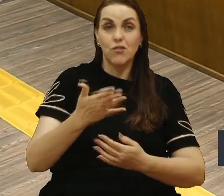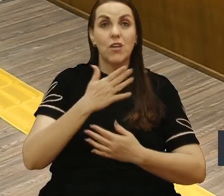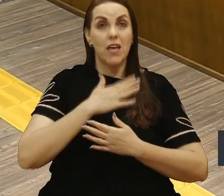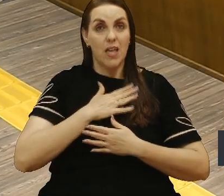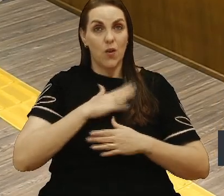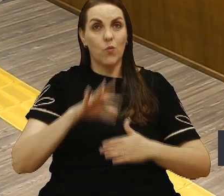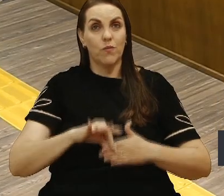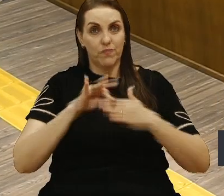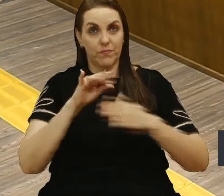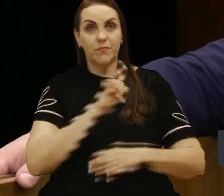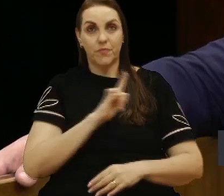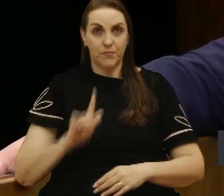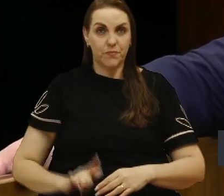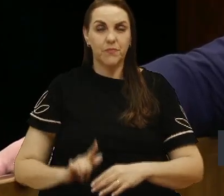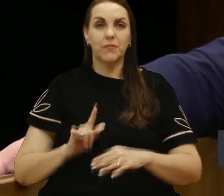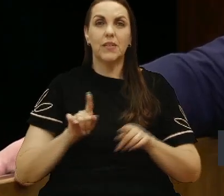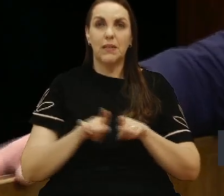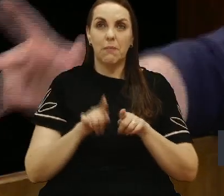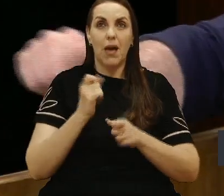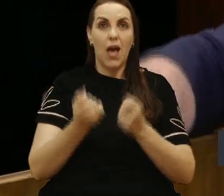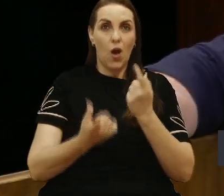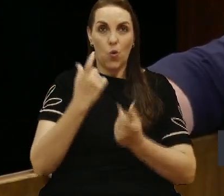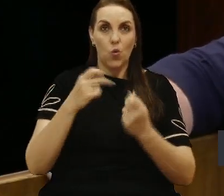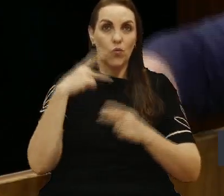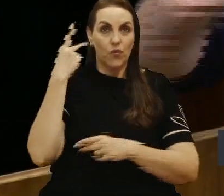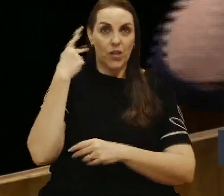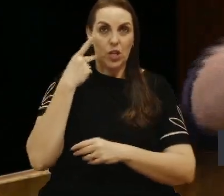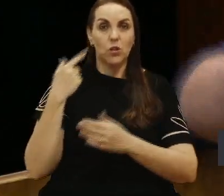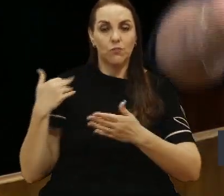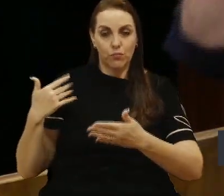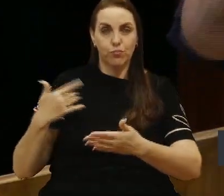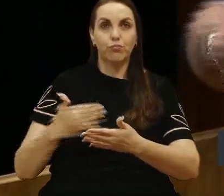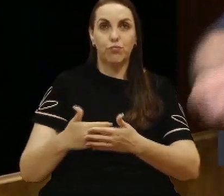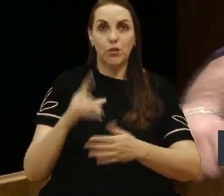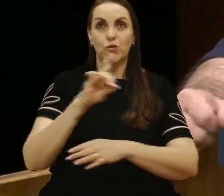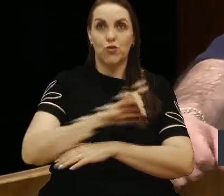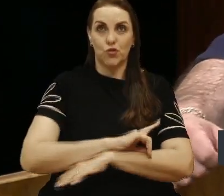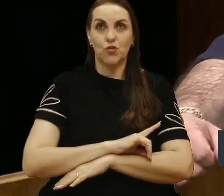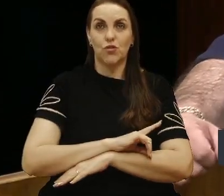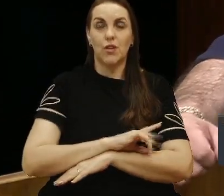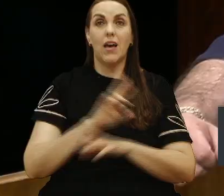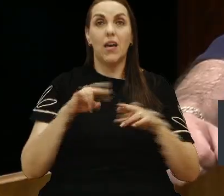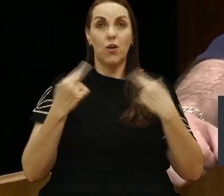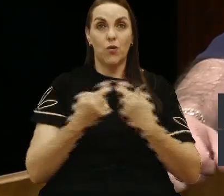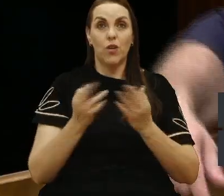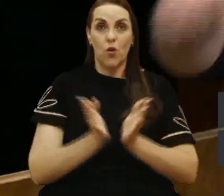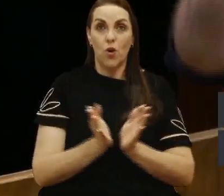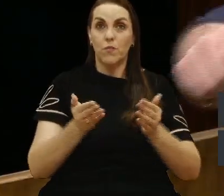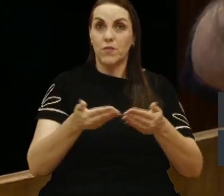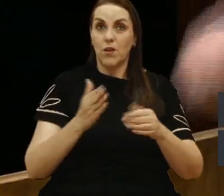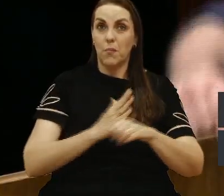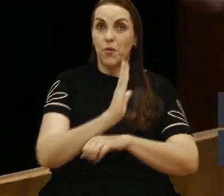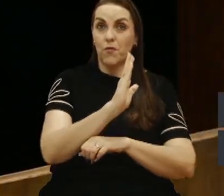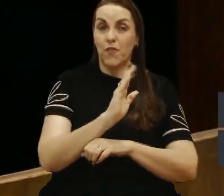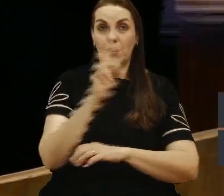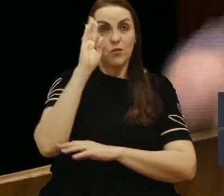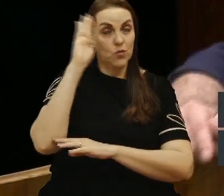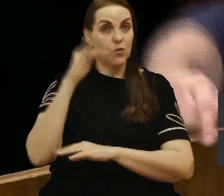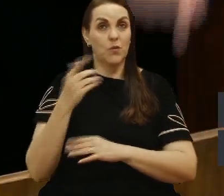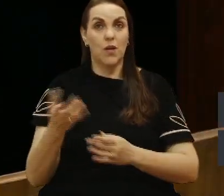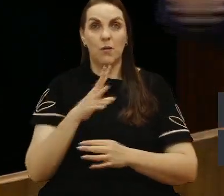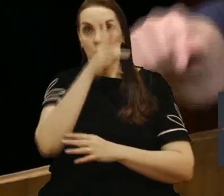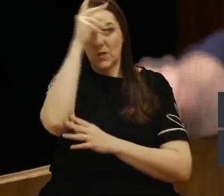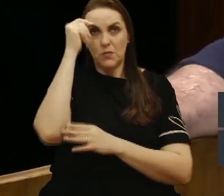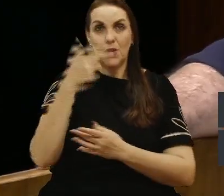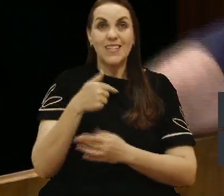de governo, até acho que mais alguns vereadores também terão, ao longo do dia, reunião com a Comissão dos Aprovados da Guarda Municipal. São 70 novos guardas,